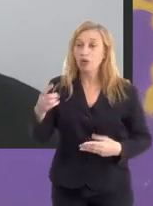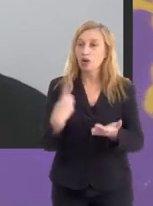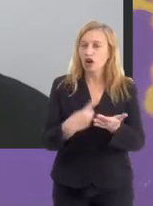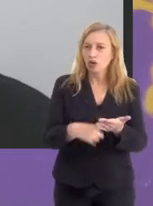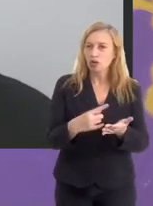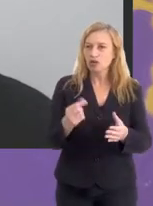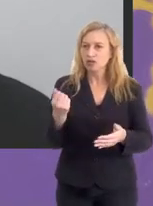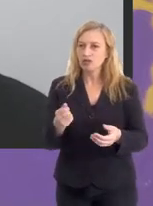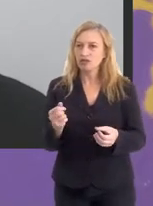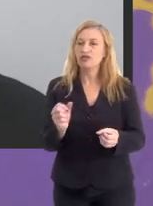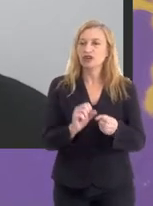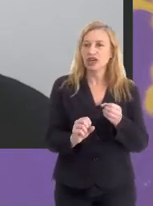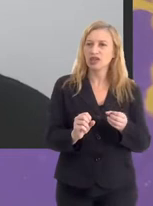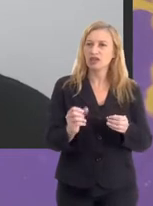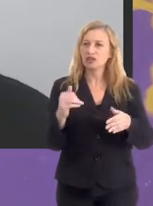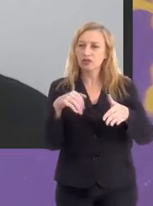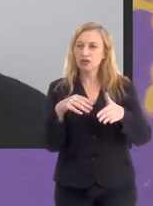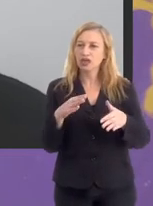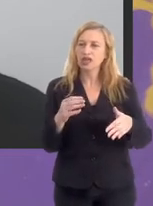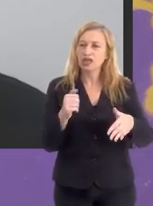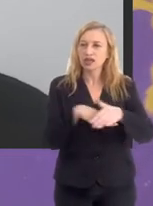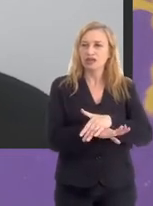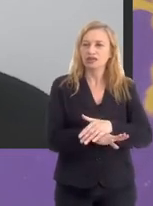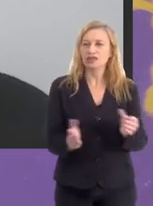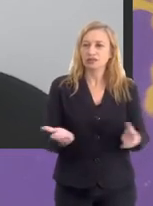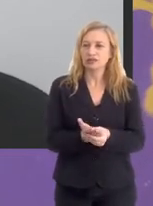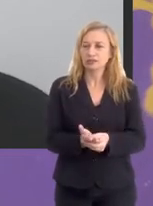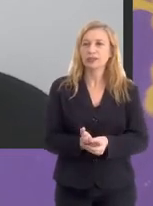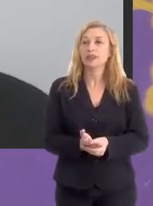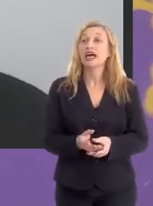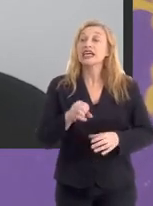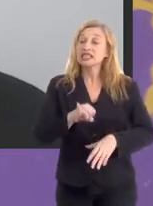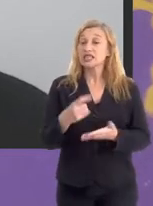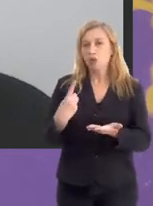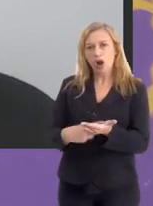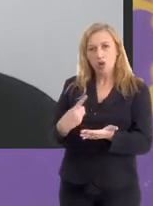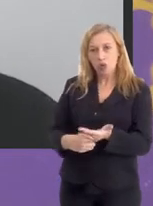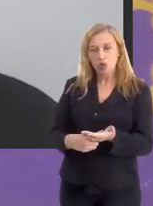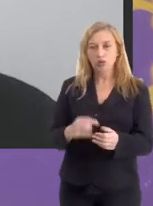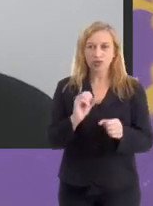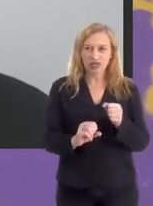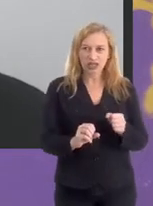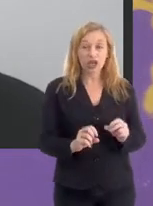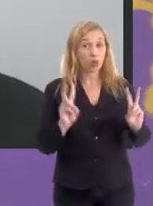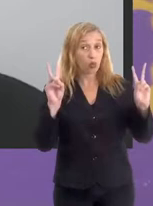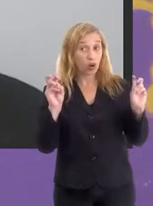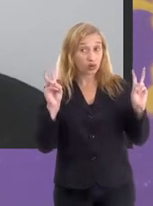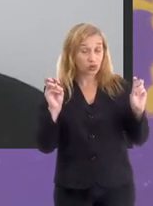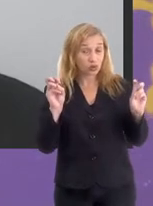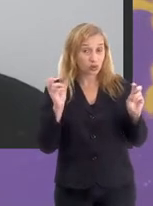e o assunto foi arquivado o Rafael Marques se o acordo foi feito